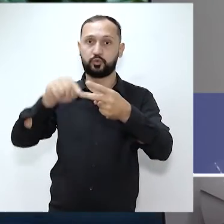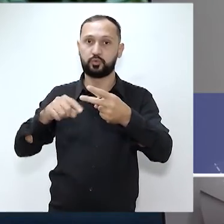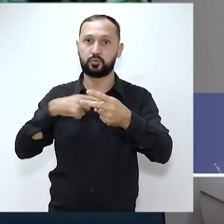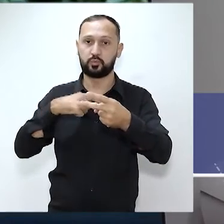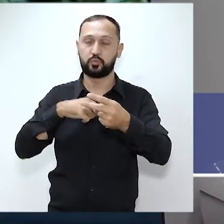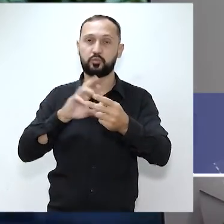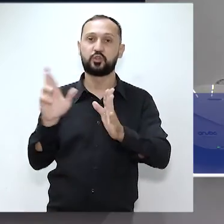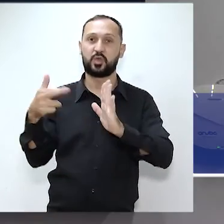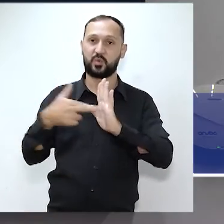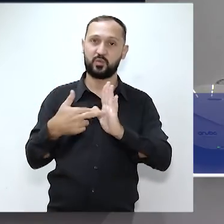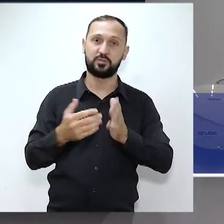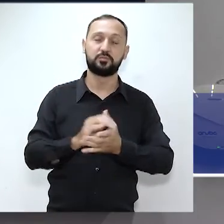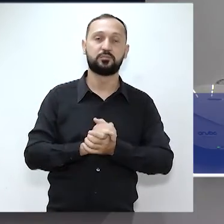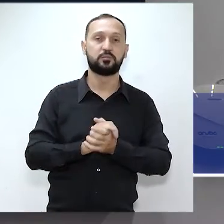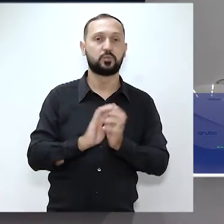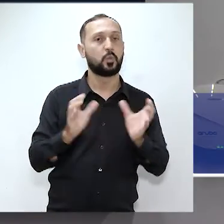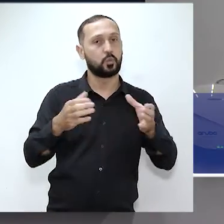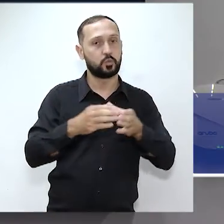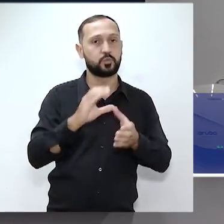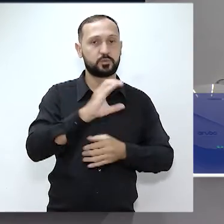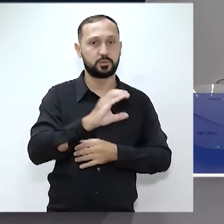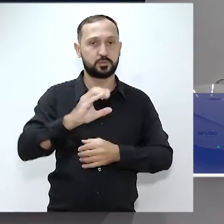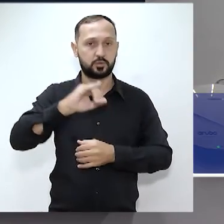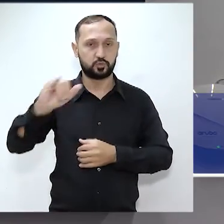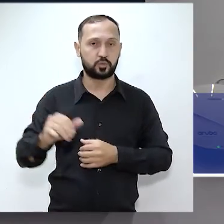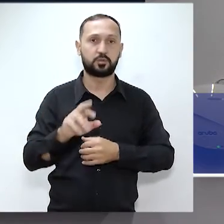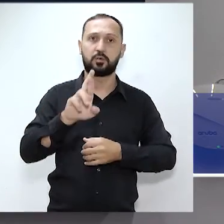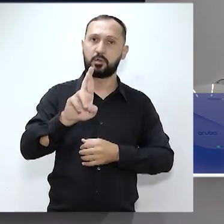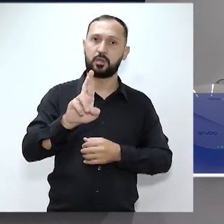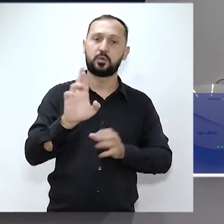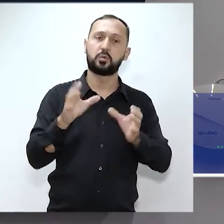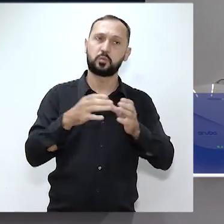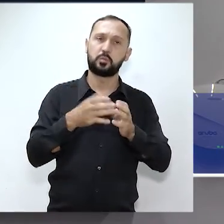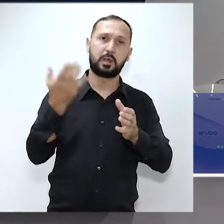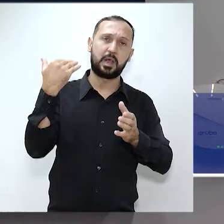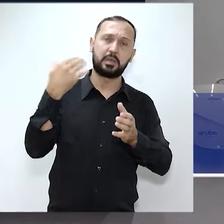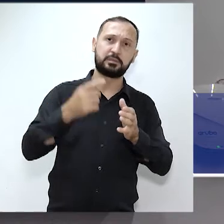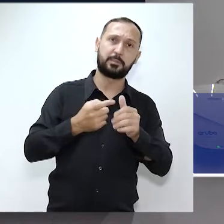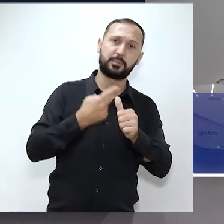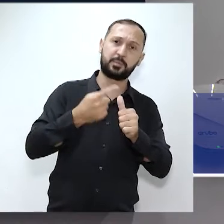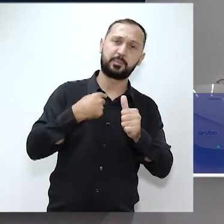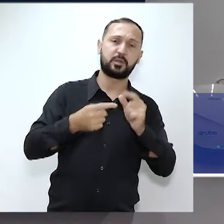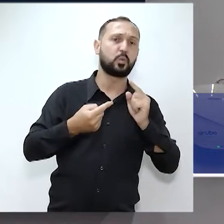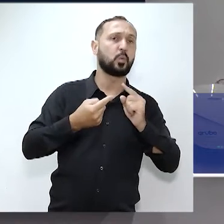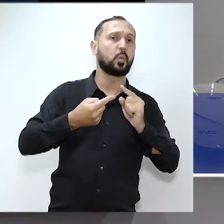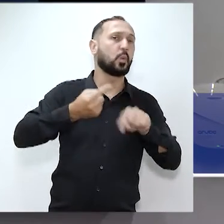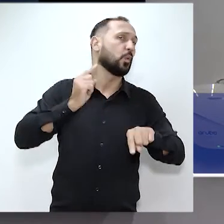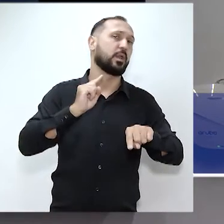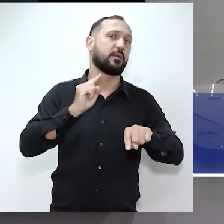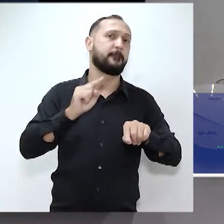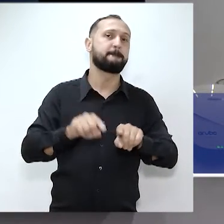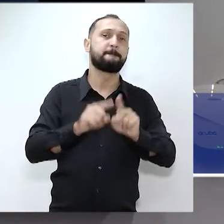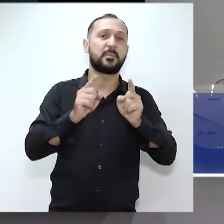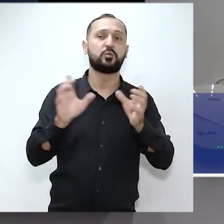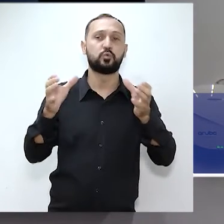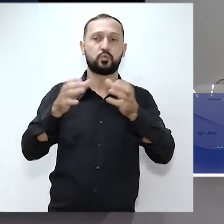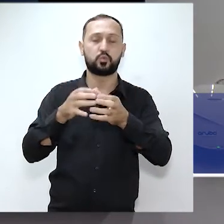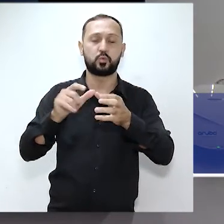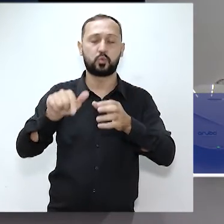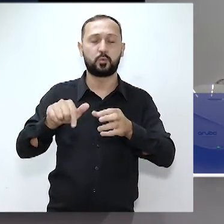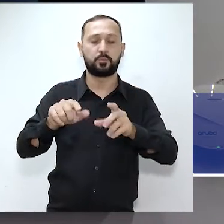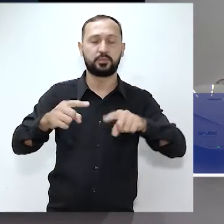de recurso. A Comissão de Constituição, Justiça e Redação, em sua maioria, havia sido contra este projeto. No entanto, no